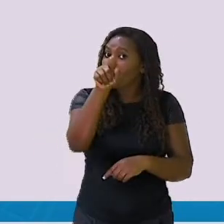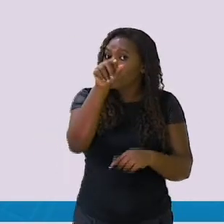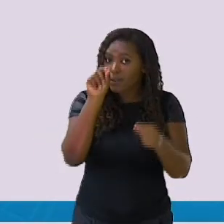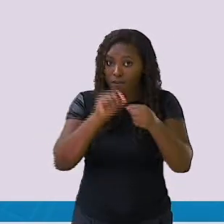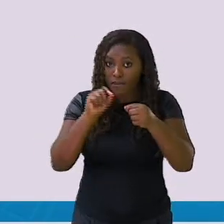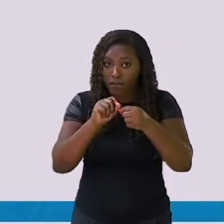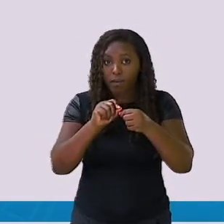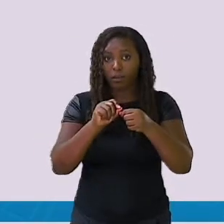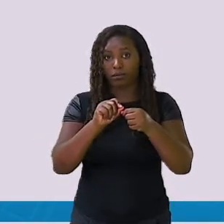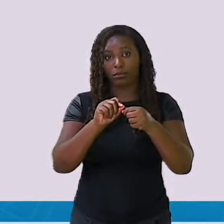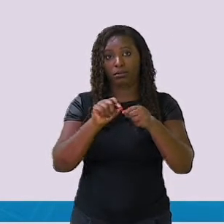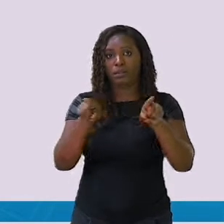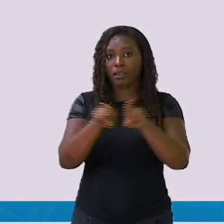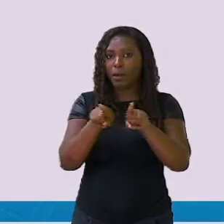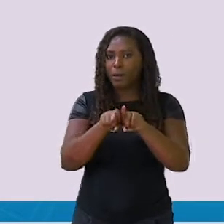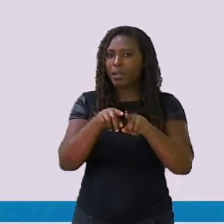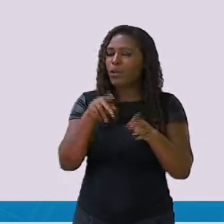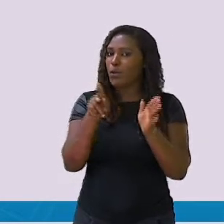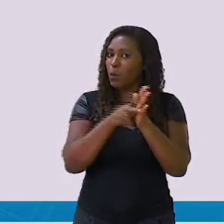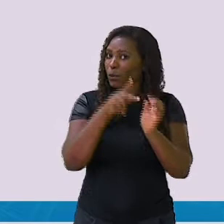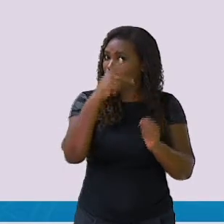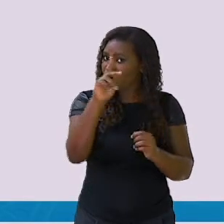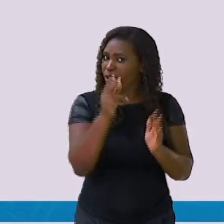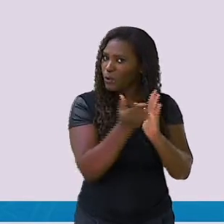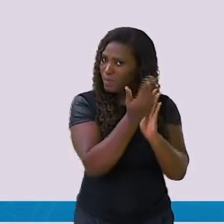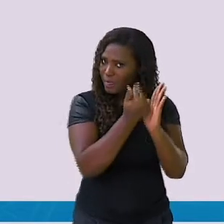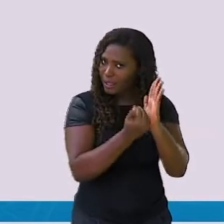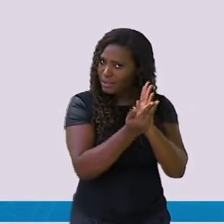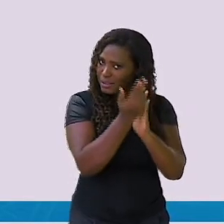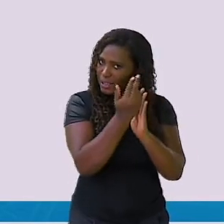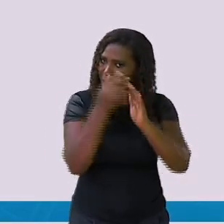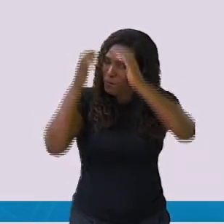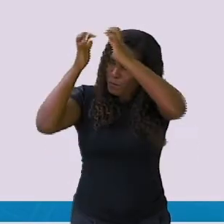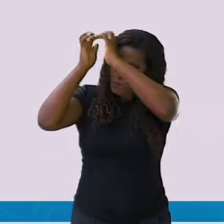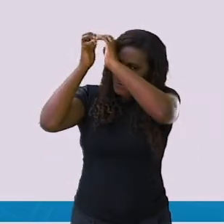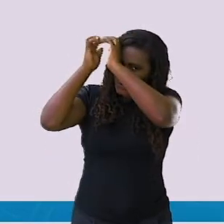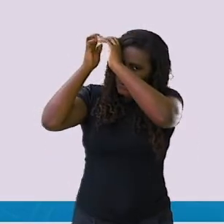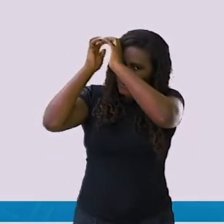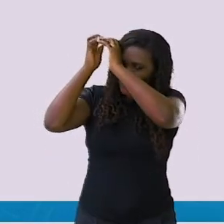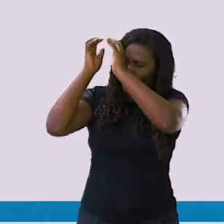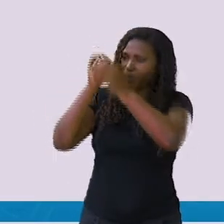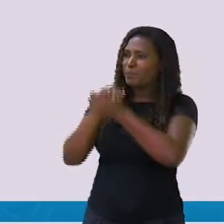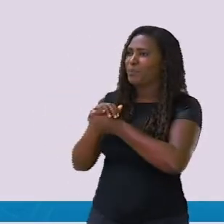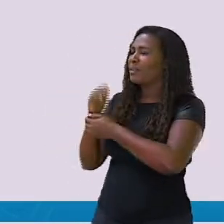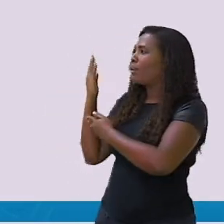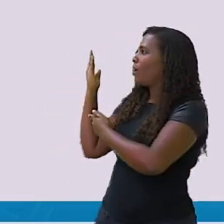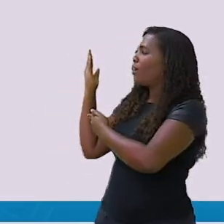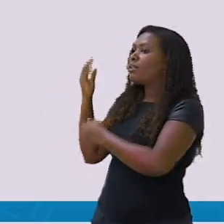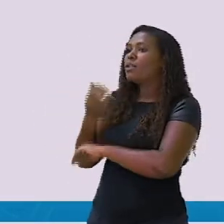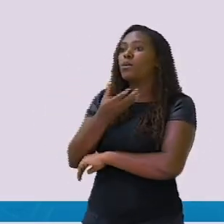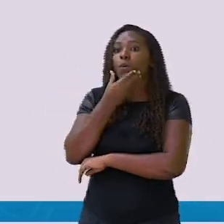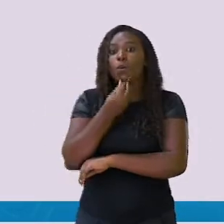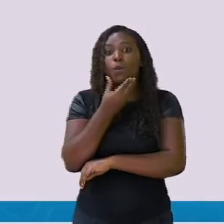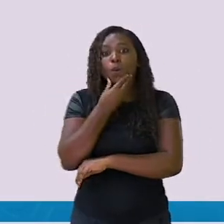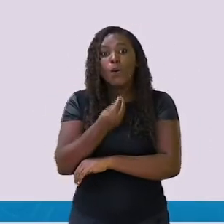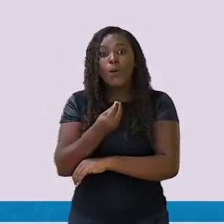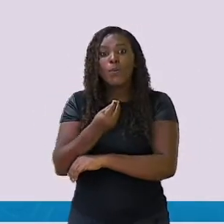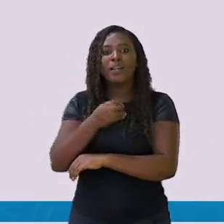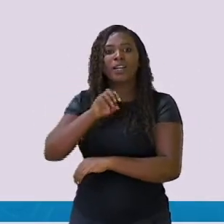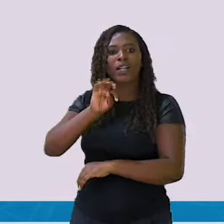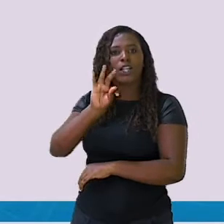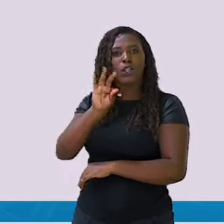ele criou, e quando ele criou, ele trouxe algumas regras. Ele fez um mapa mental lá, precisa ser